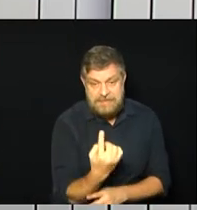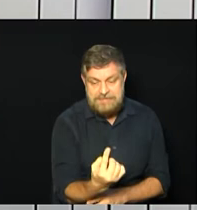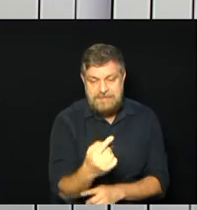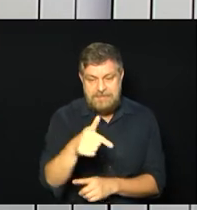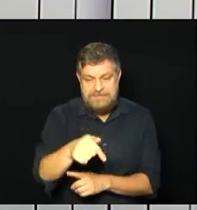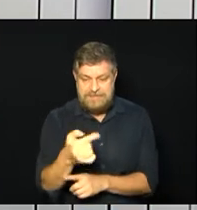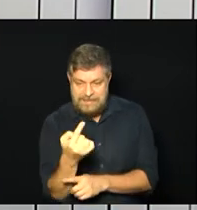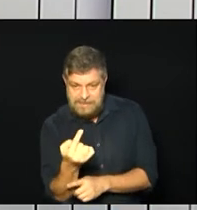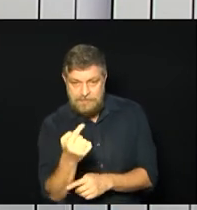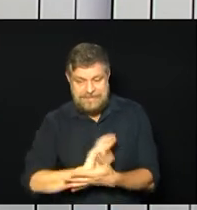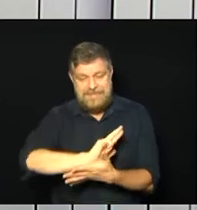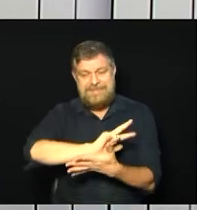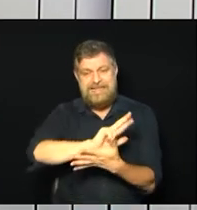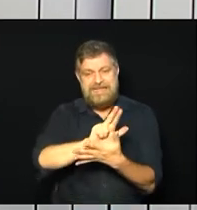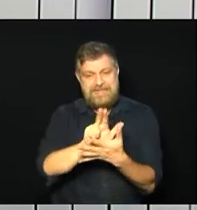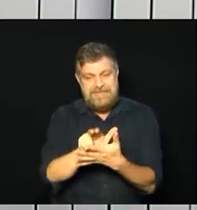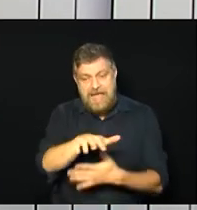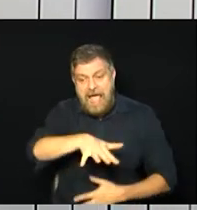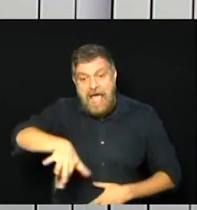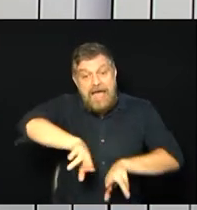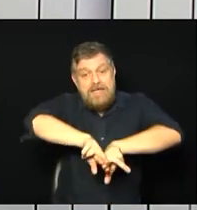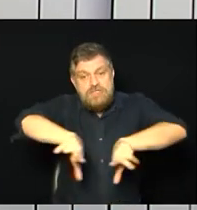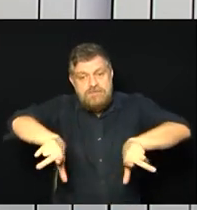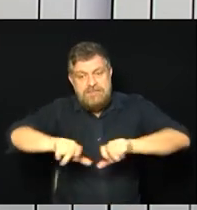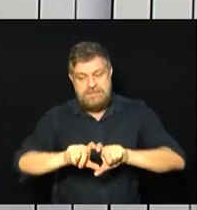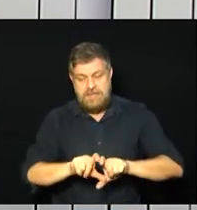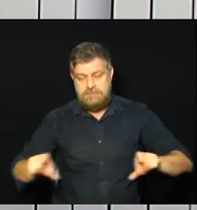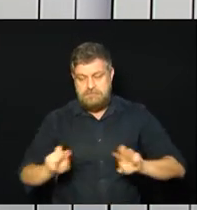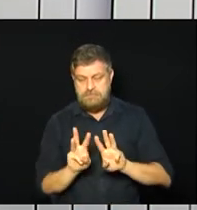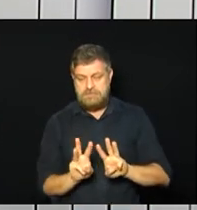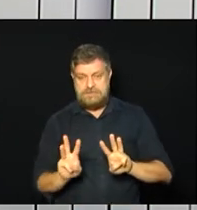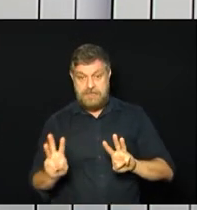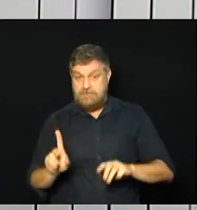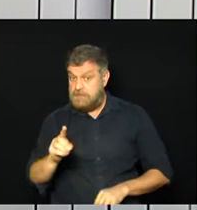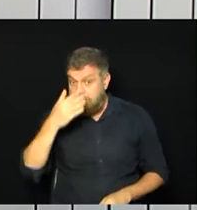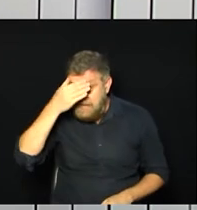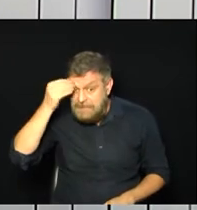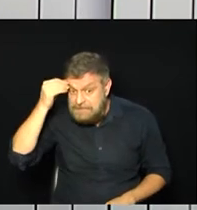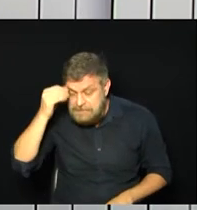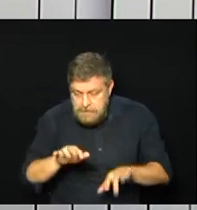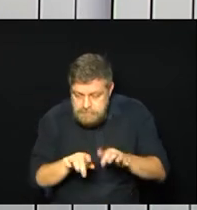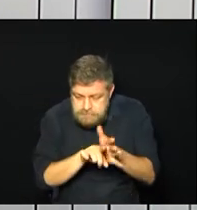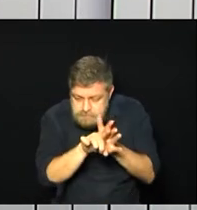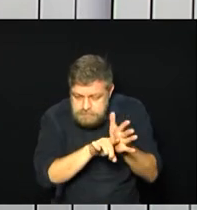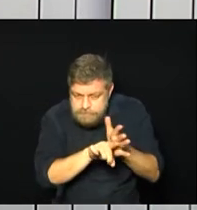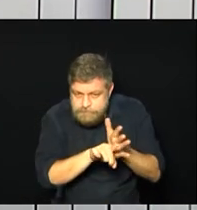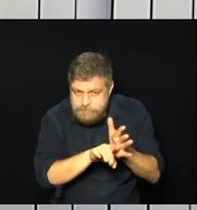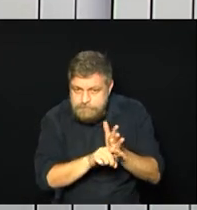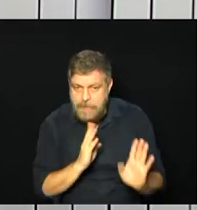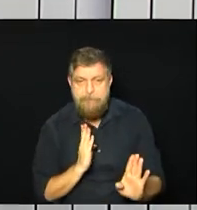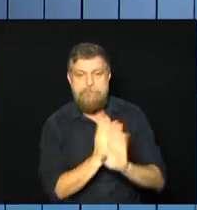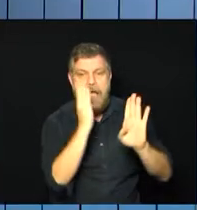171 em diversas áreas. O site está aqui embaixo da sua tela, então não deixe de entrar no site e